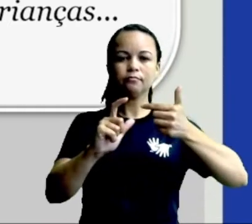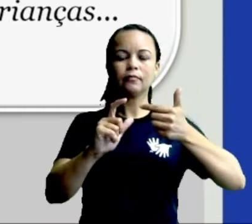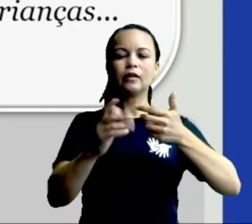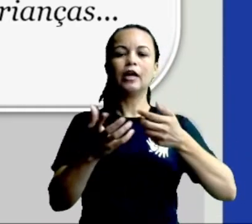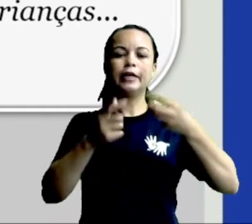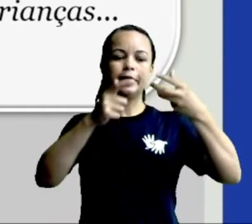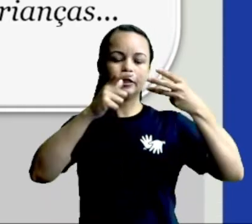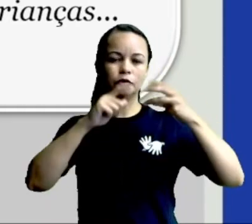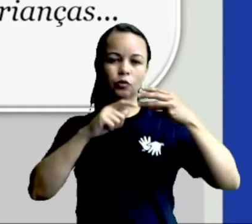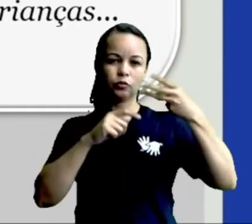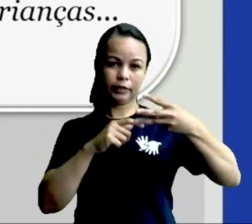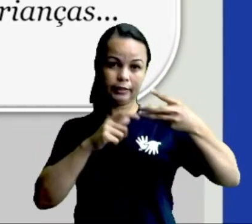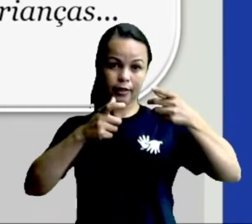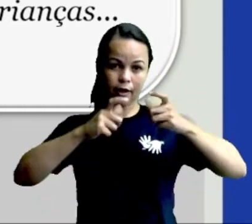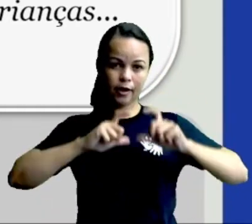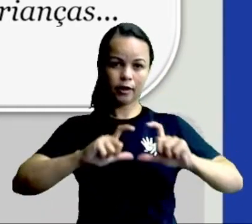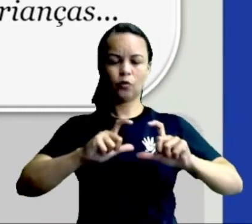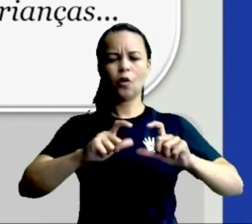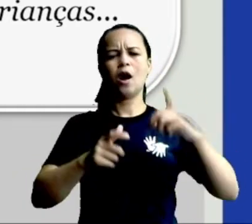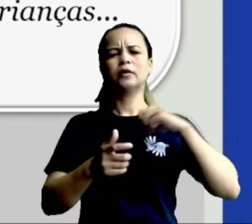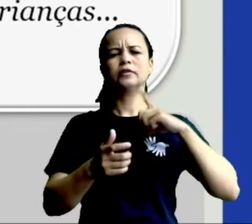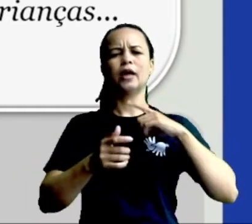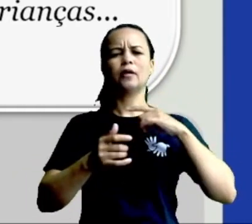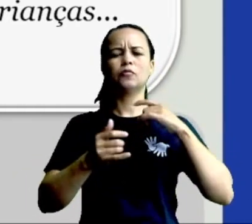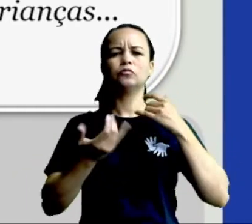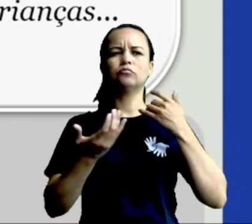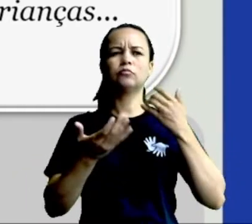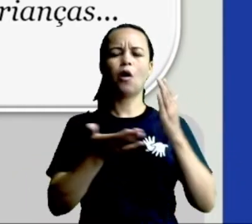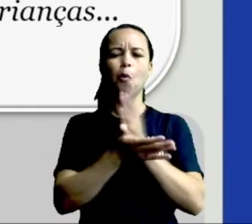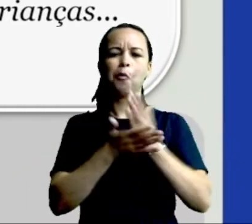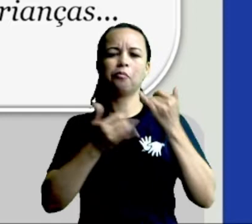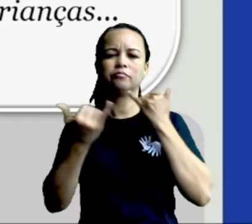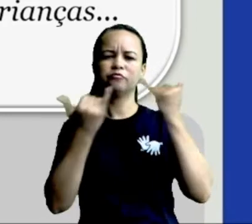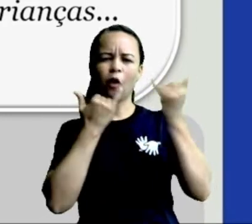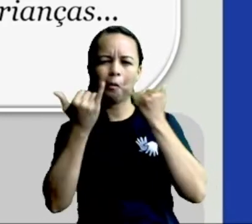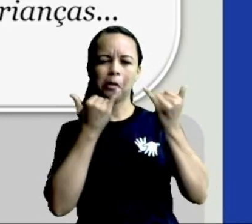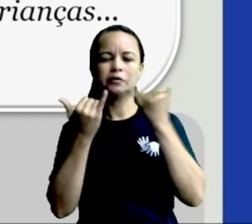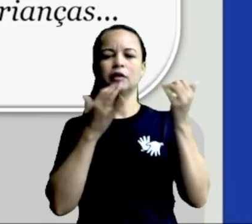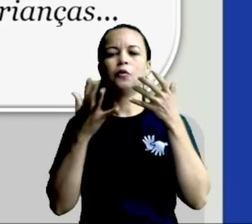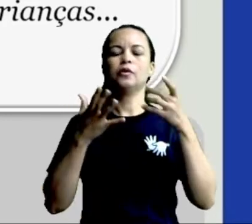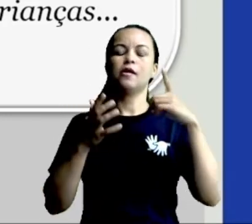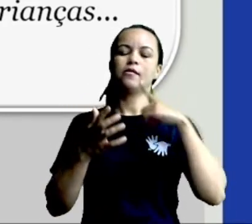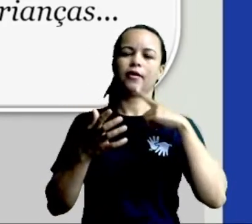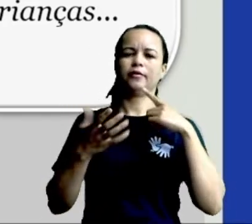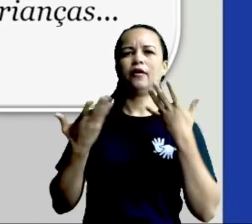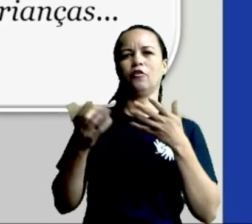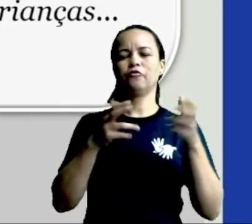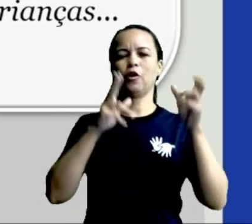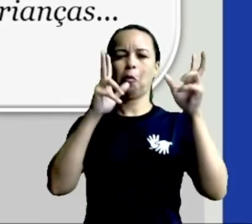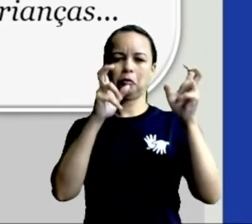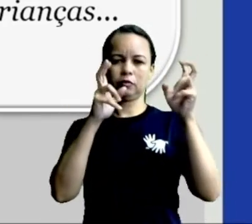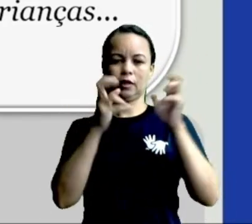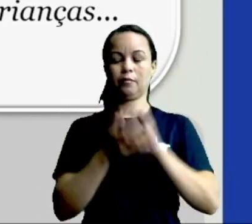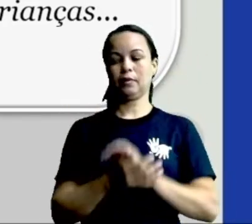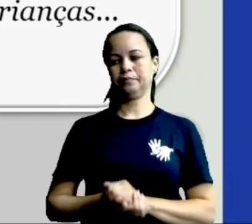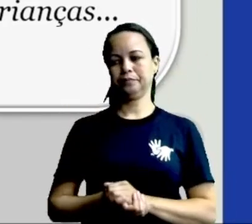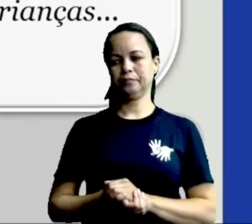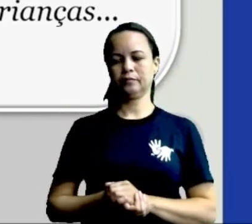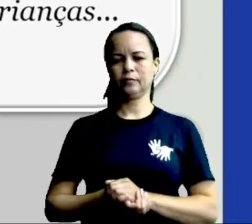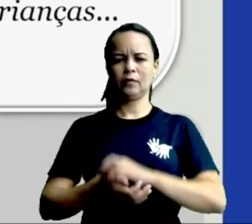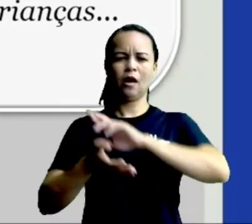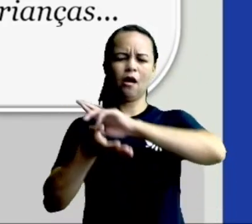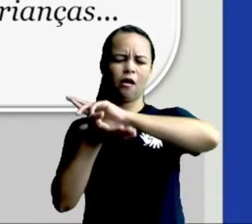e no terceiro, nós temos aí algumas informações que têm a ver com o tema. Quando ele diz,